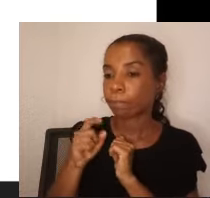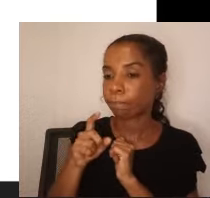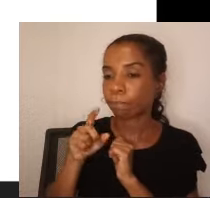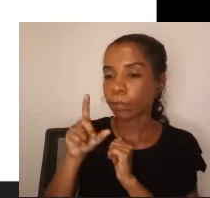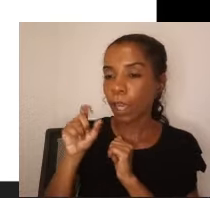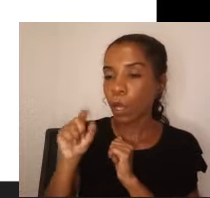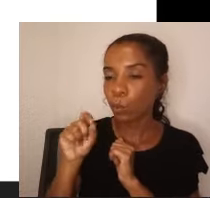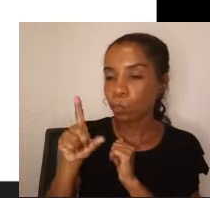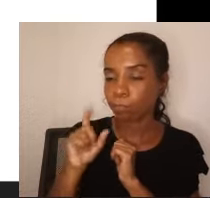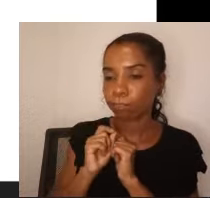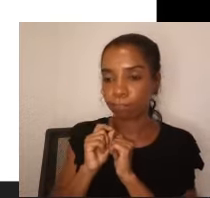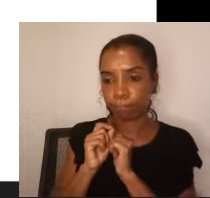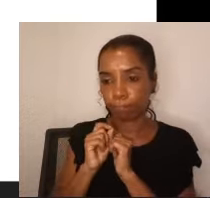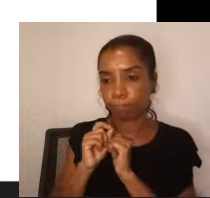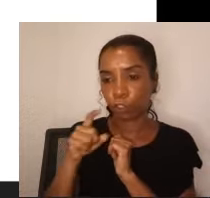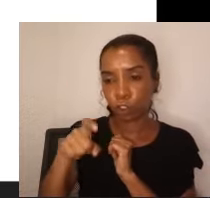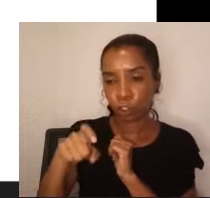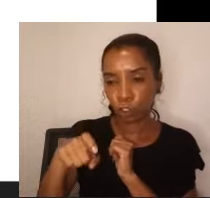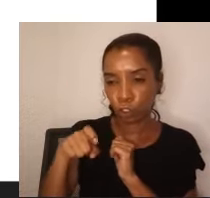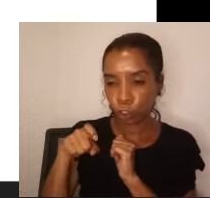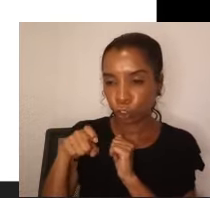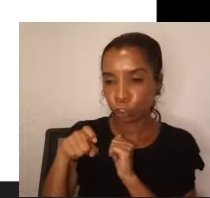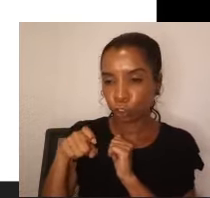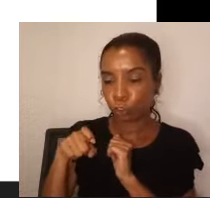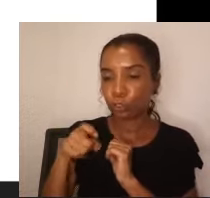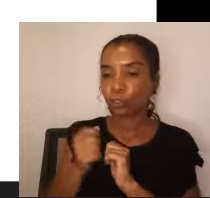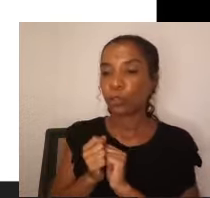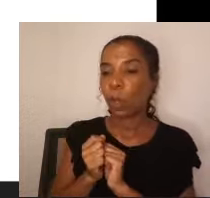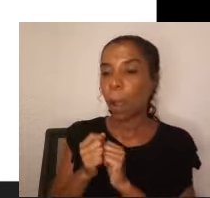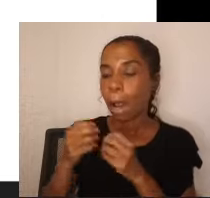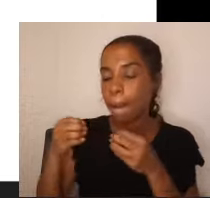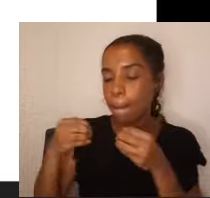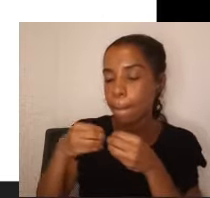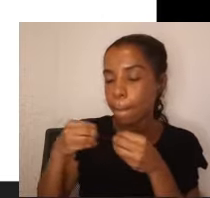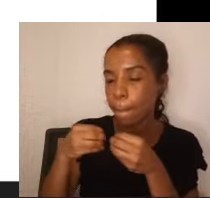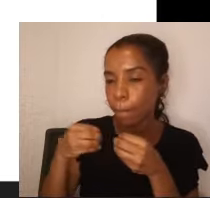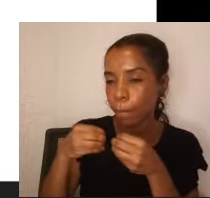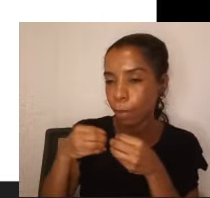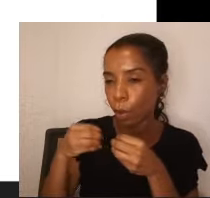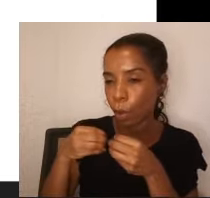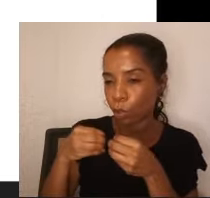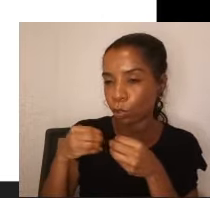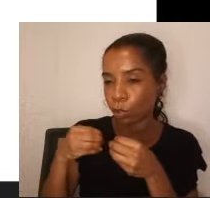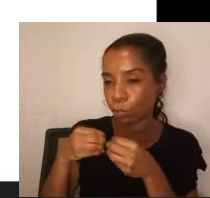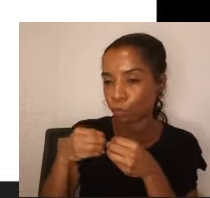em valores de x próximos